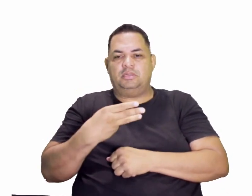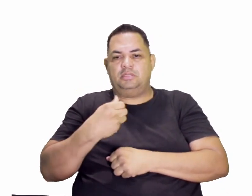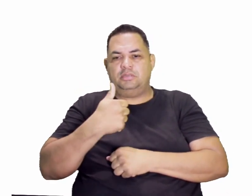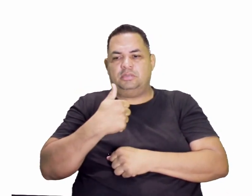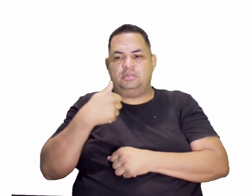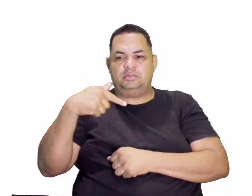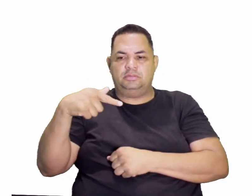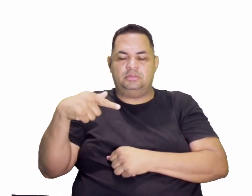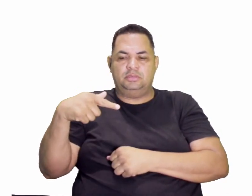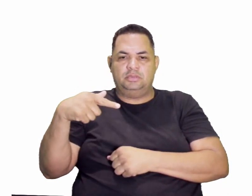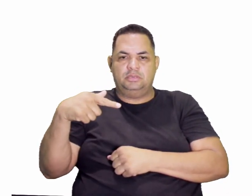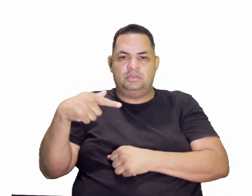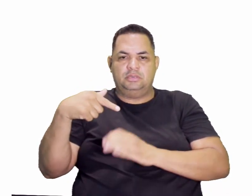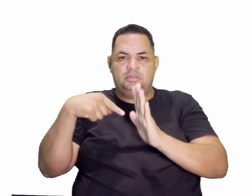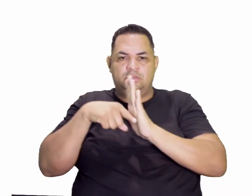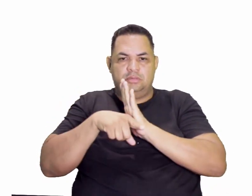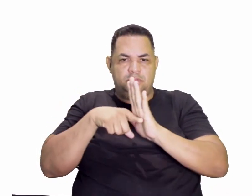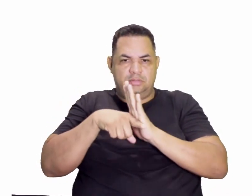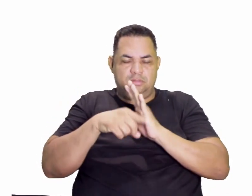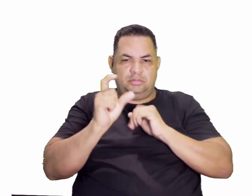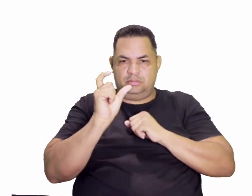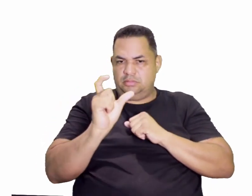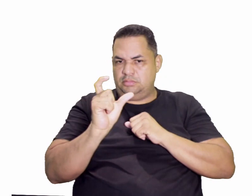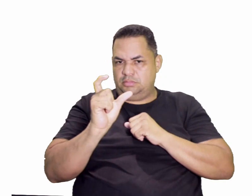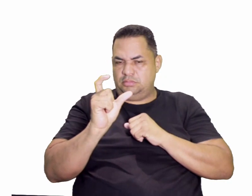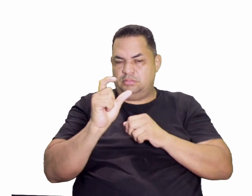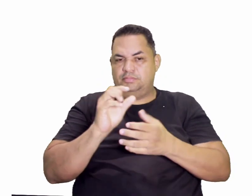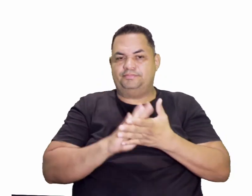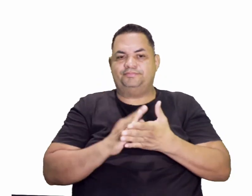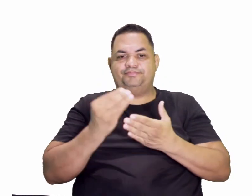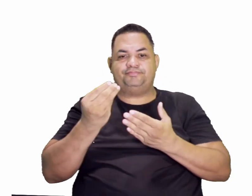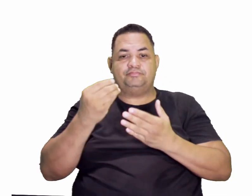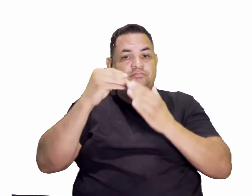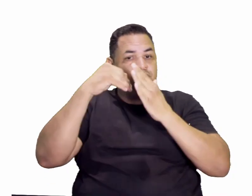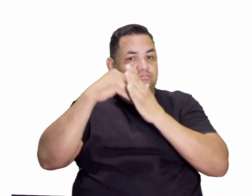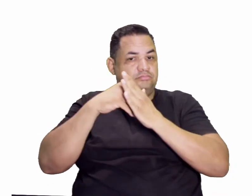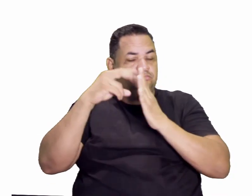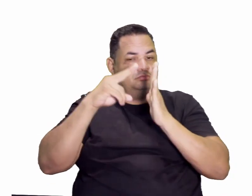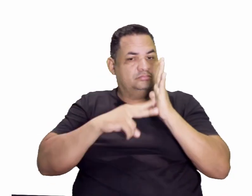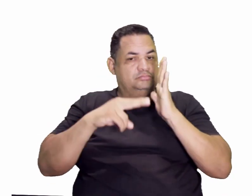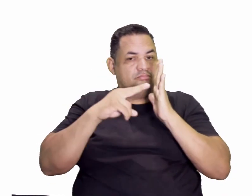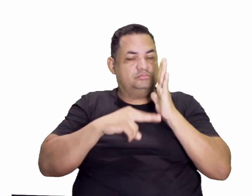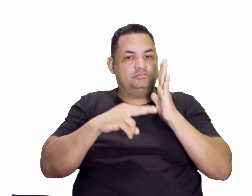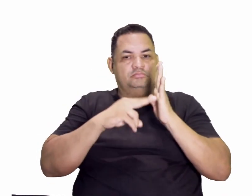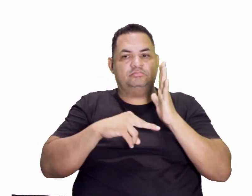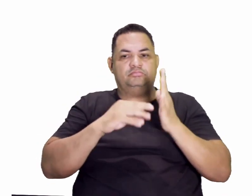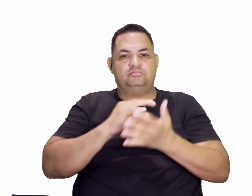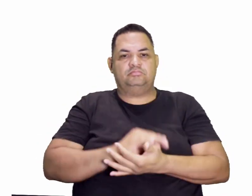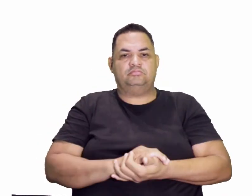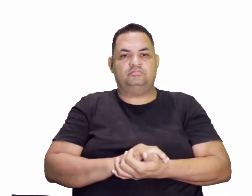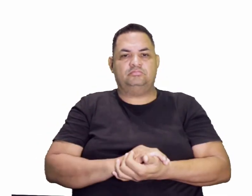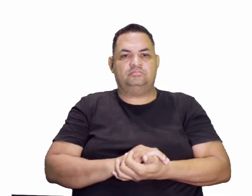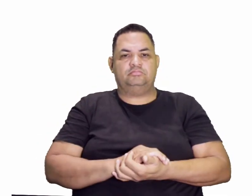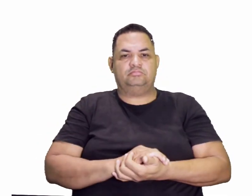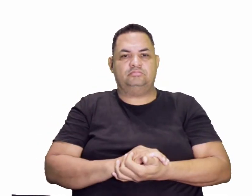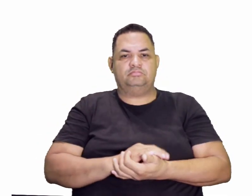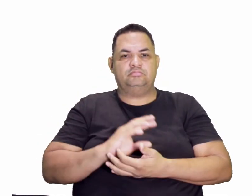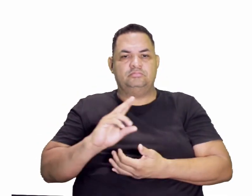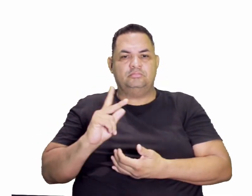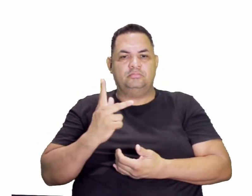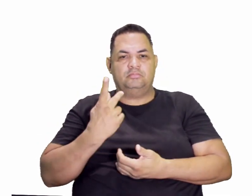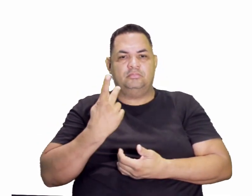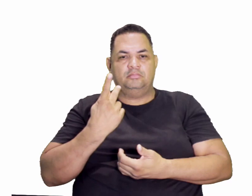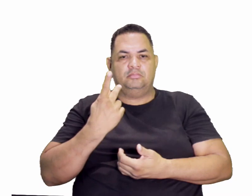até pesquisar, tá? Coloca essa palavra aí no seu vocabulário. Pode ser até essa aqui, ó, heresia.